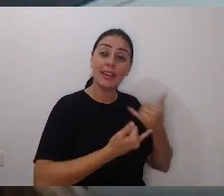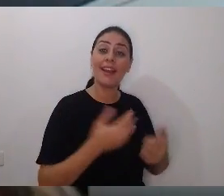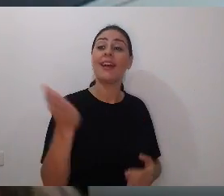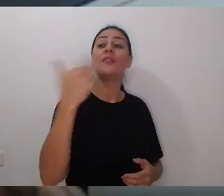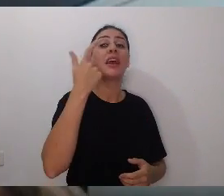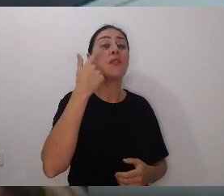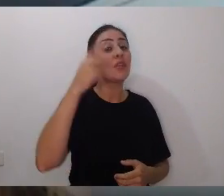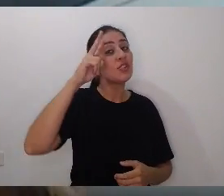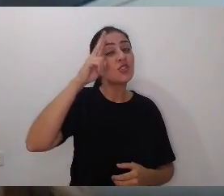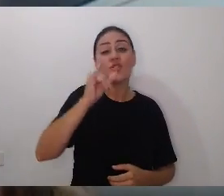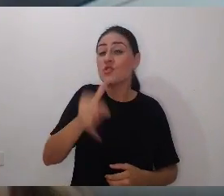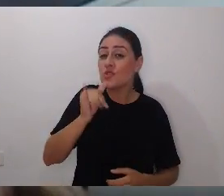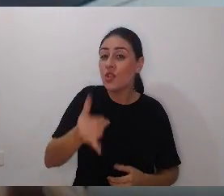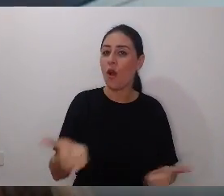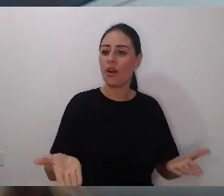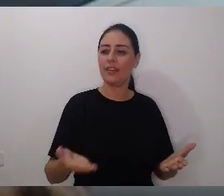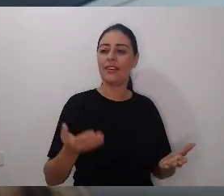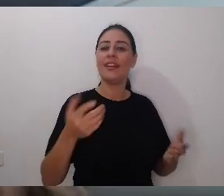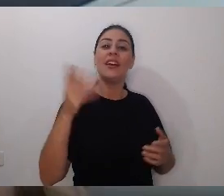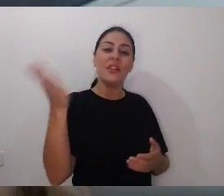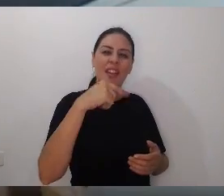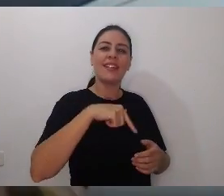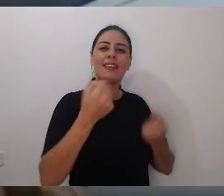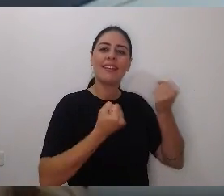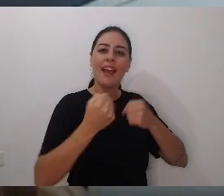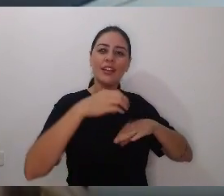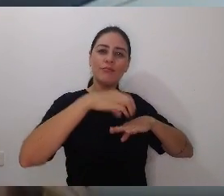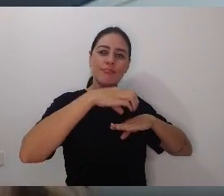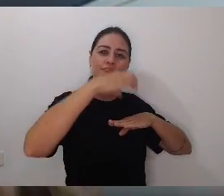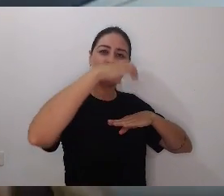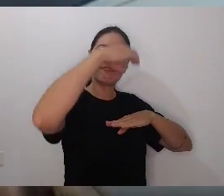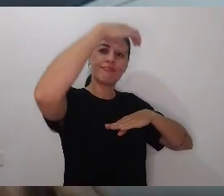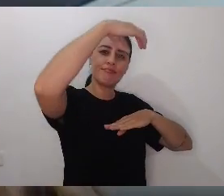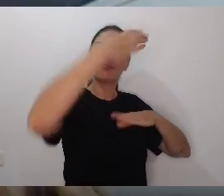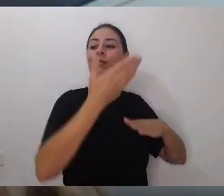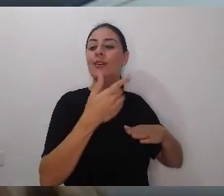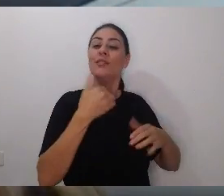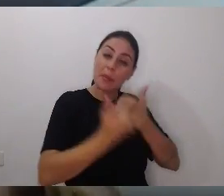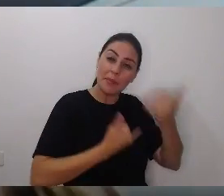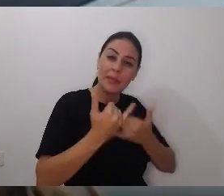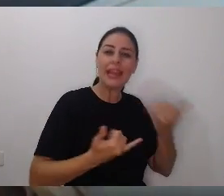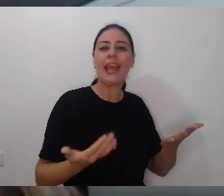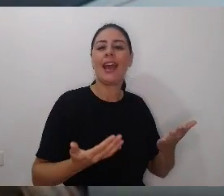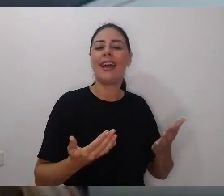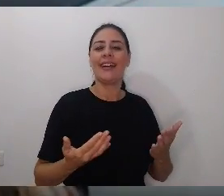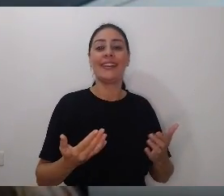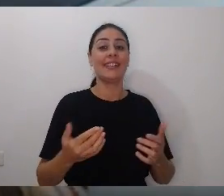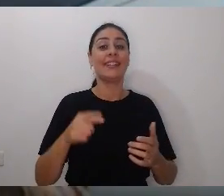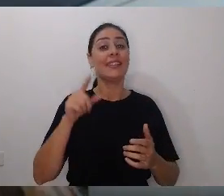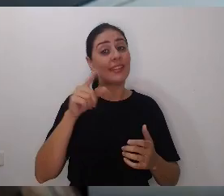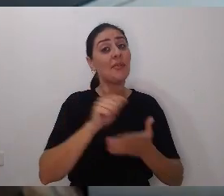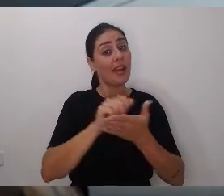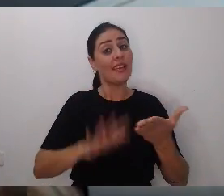fale atividade. Senta aqui, vem aqui que agora a gente vai fazer a atividade. Não, vamos brincar, vamos fazer, né?